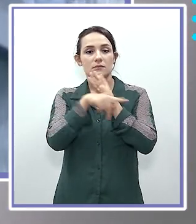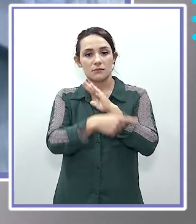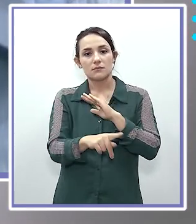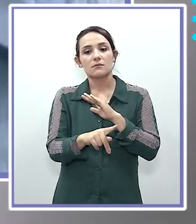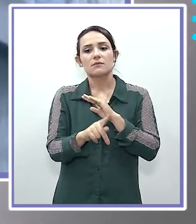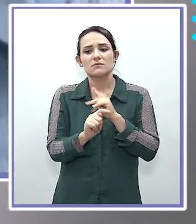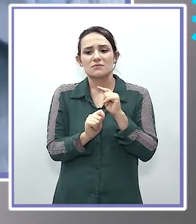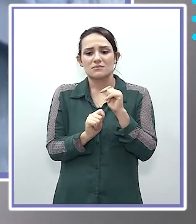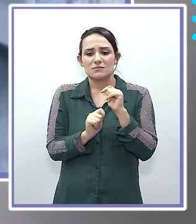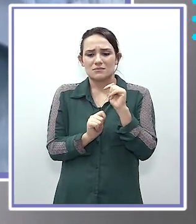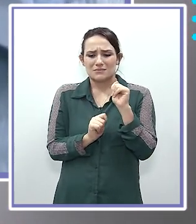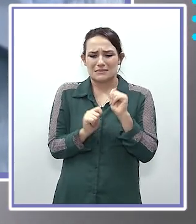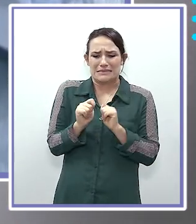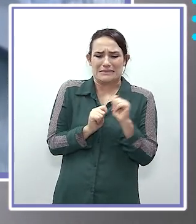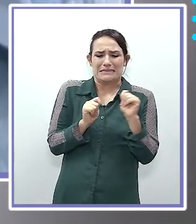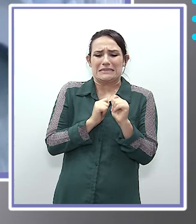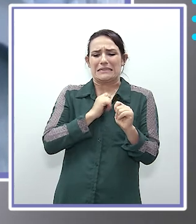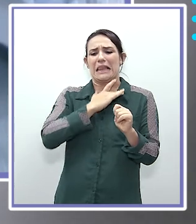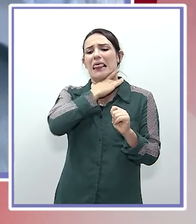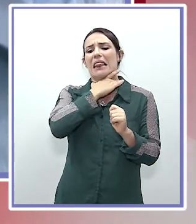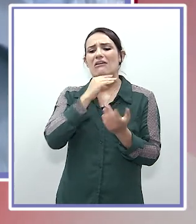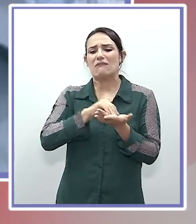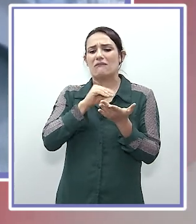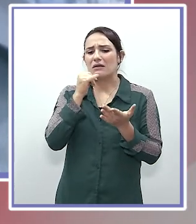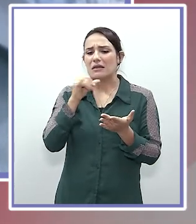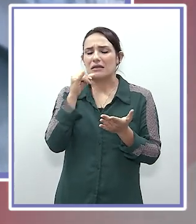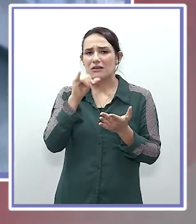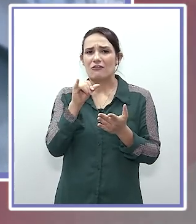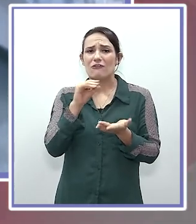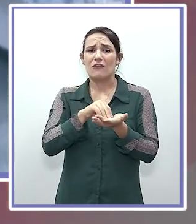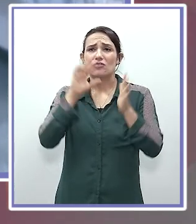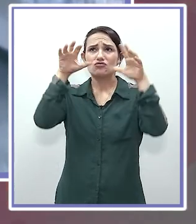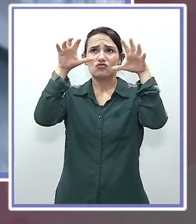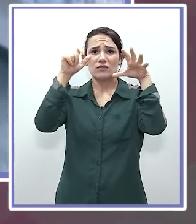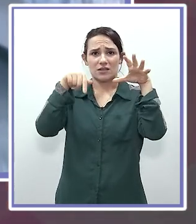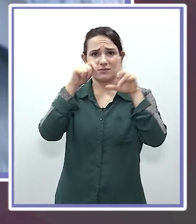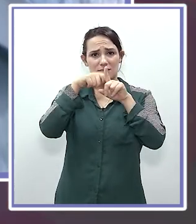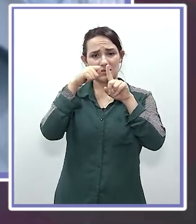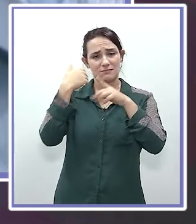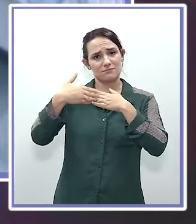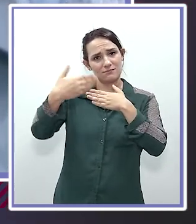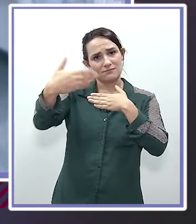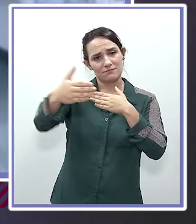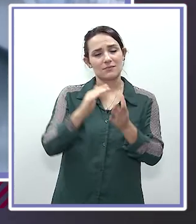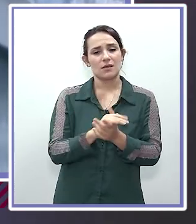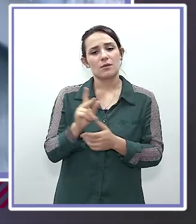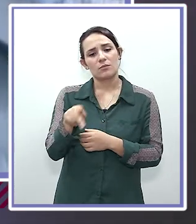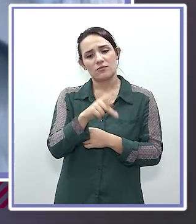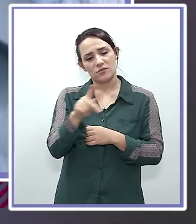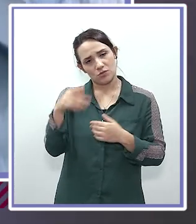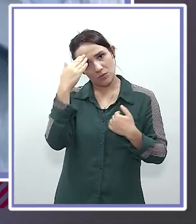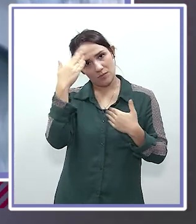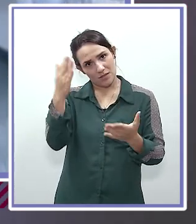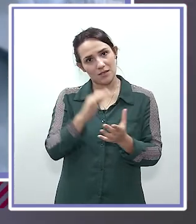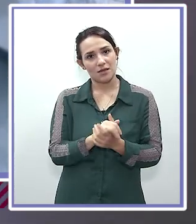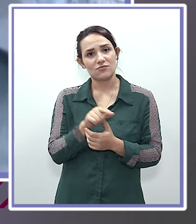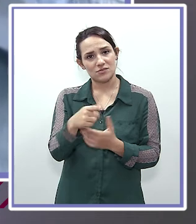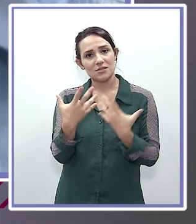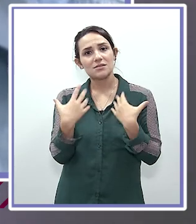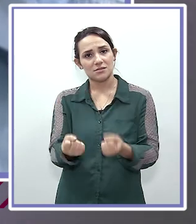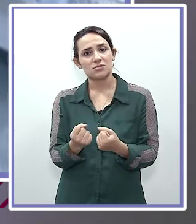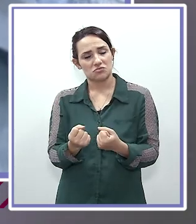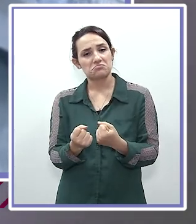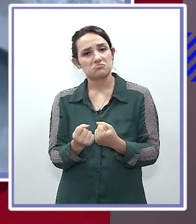racionamento em 2021 em decorrência da escassez de chuva nos próximos meses. Professor, muito obrigado mais uma vez por